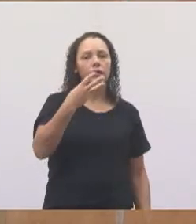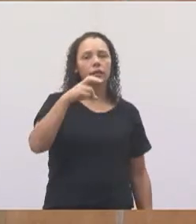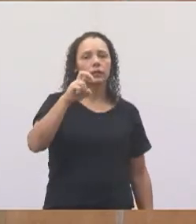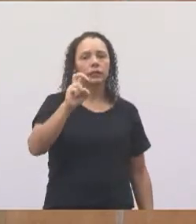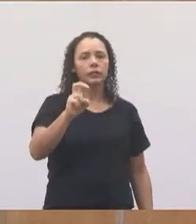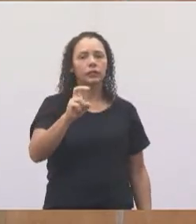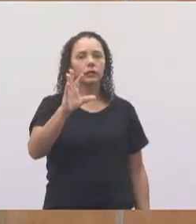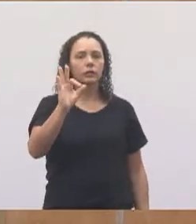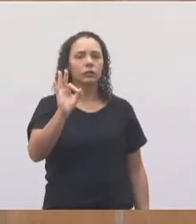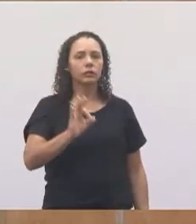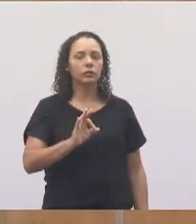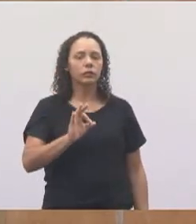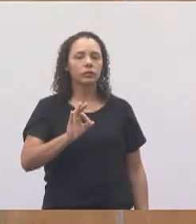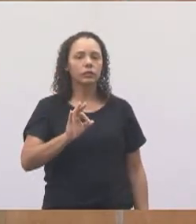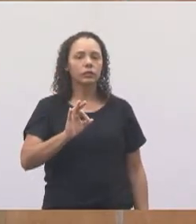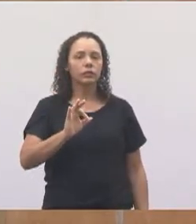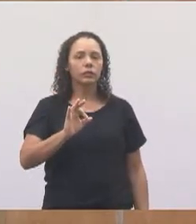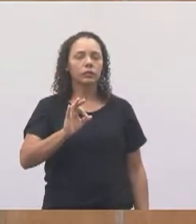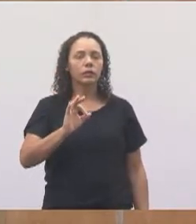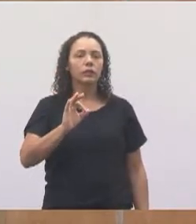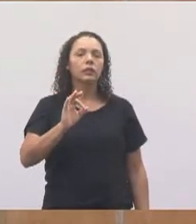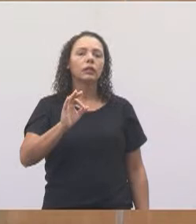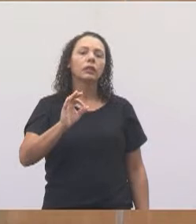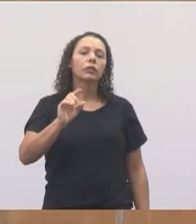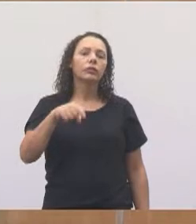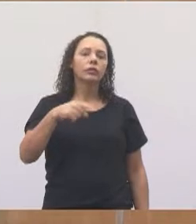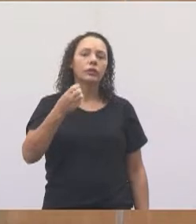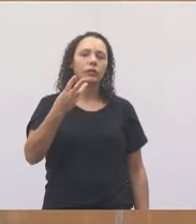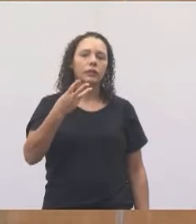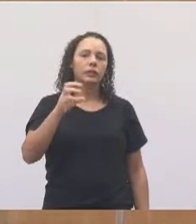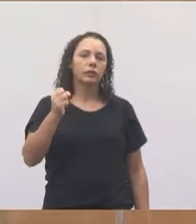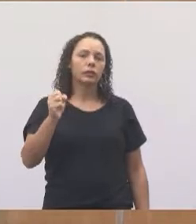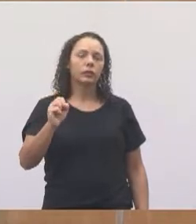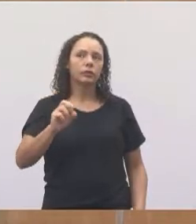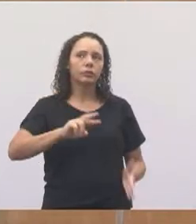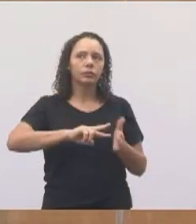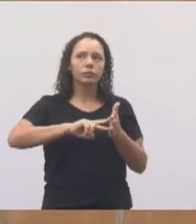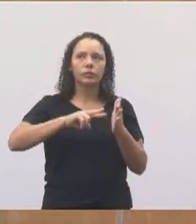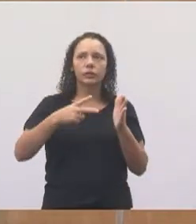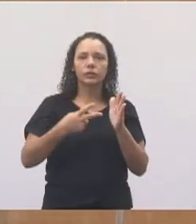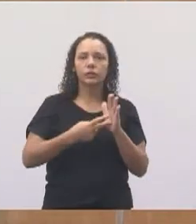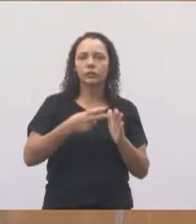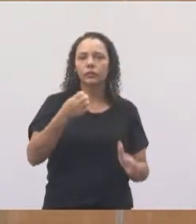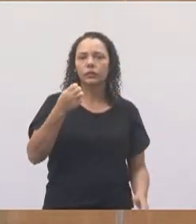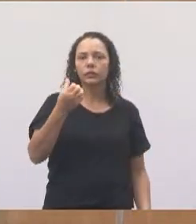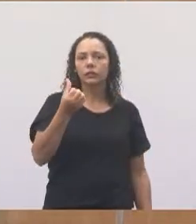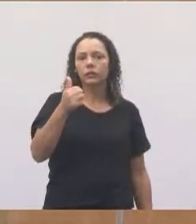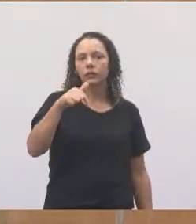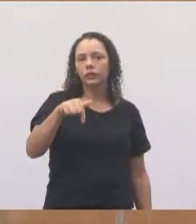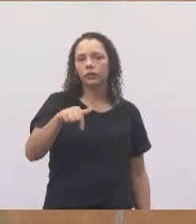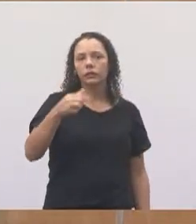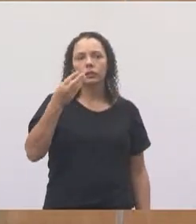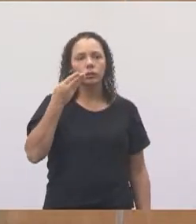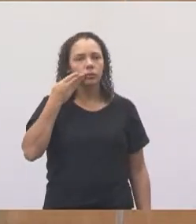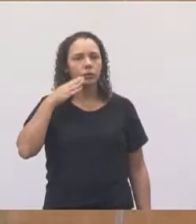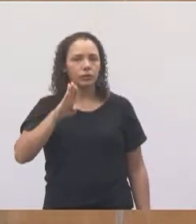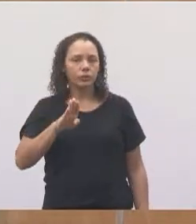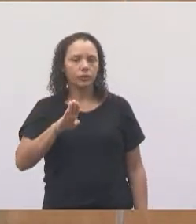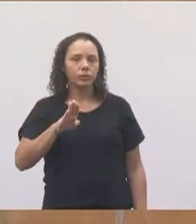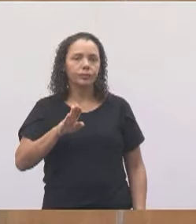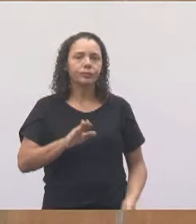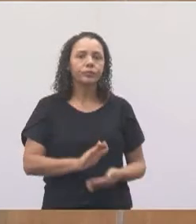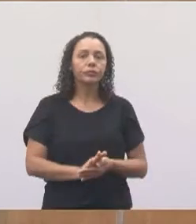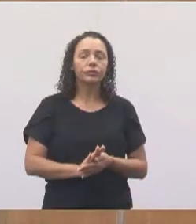35,38%, representa 67 milhões. Ou seja, a prefeitura passa